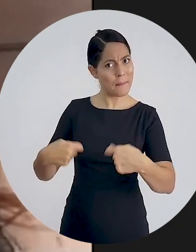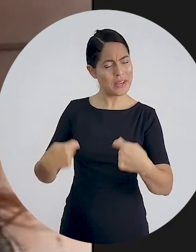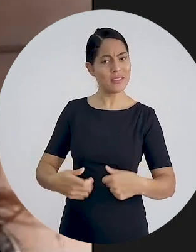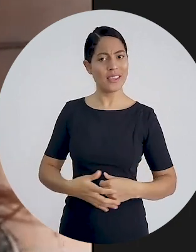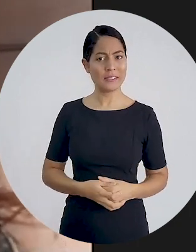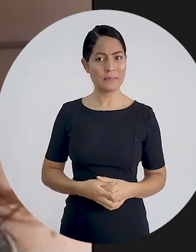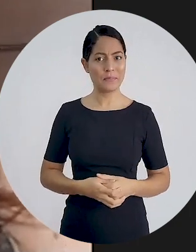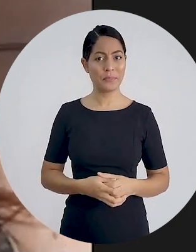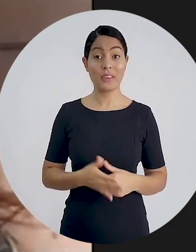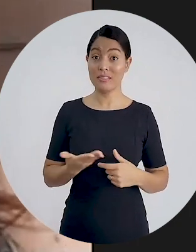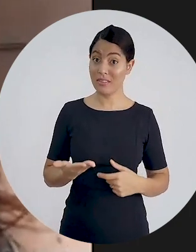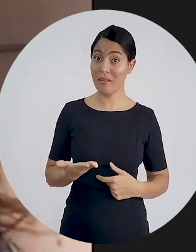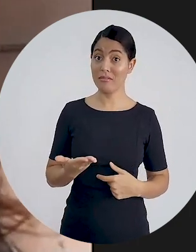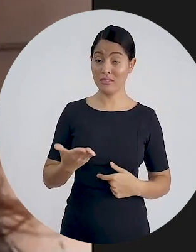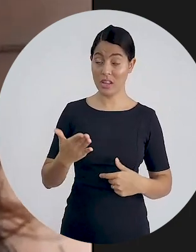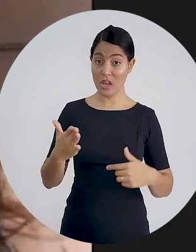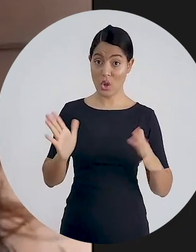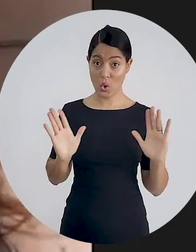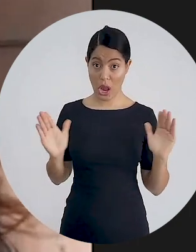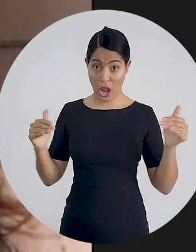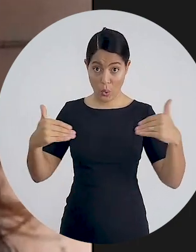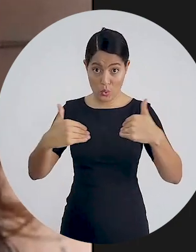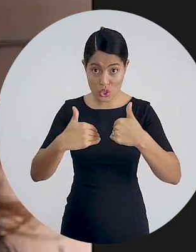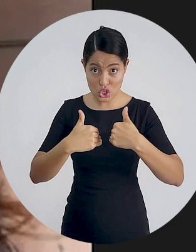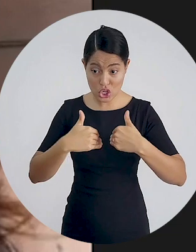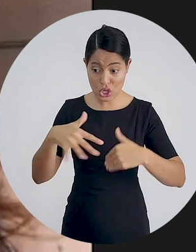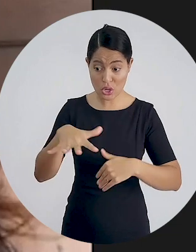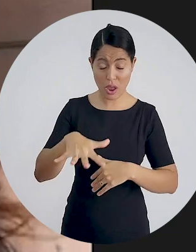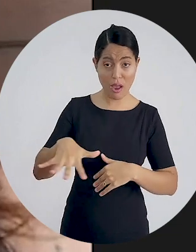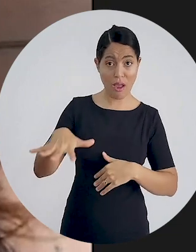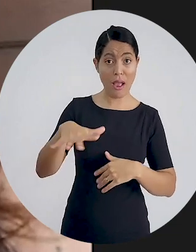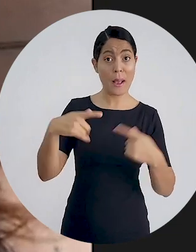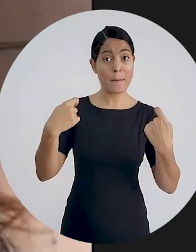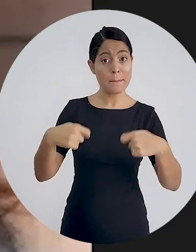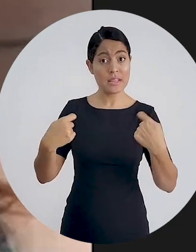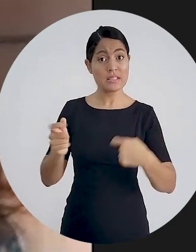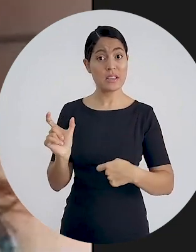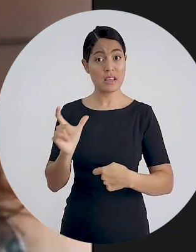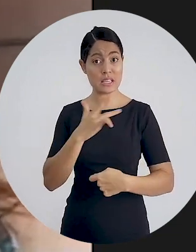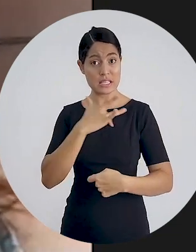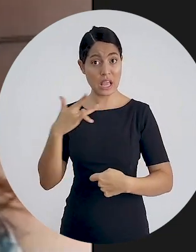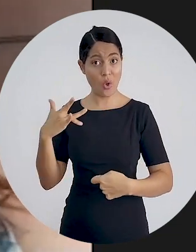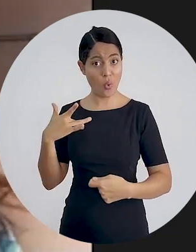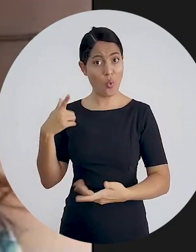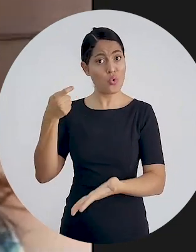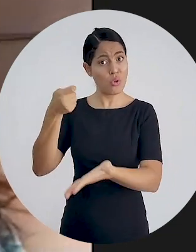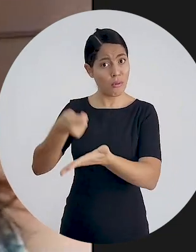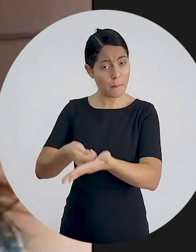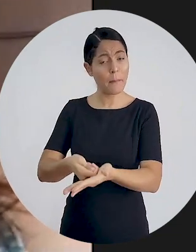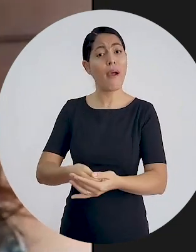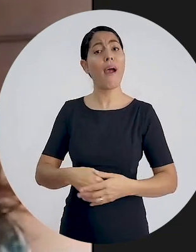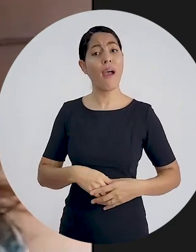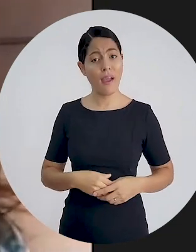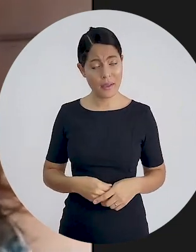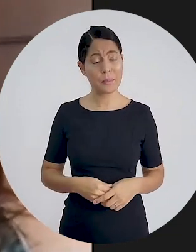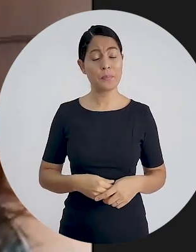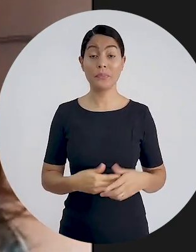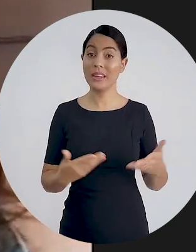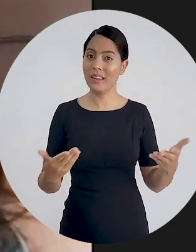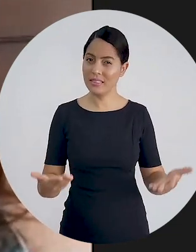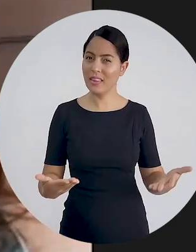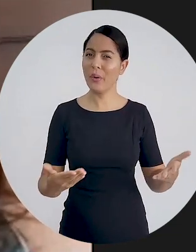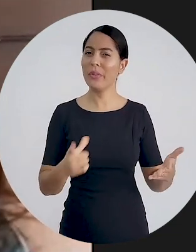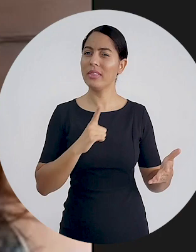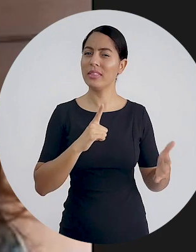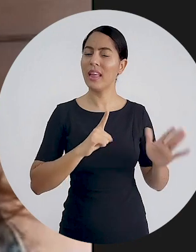limitação. O autismo tem que ser coberto pelos planos de saúde e sem limitação. É muito interessante que os pais, que as famílias